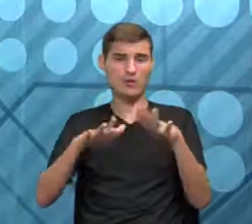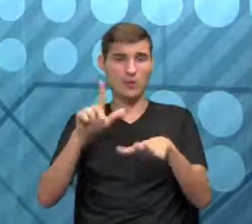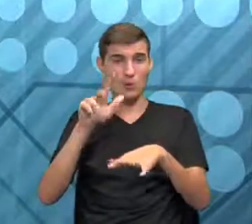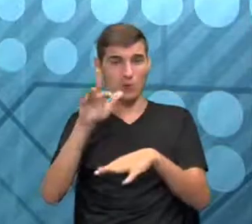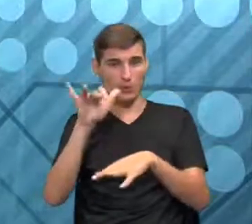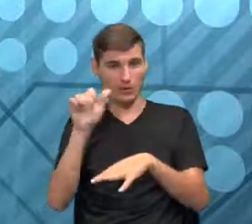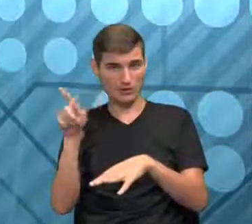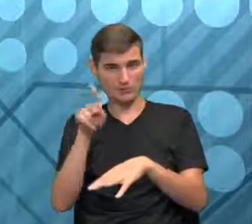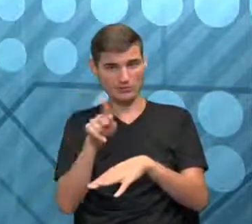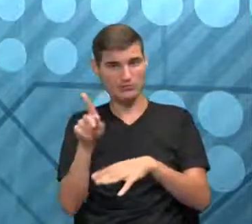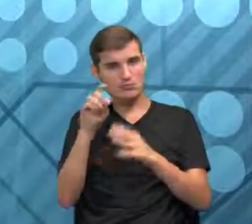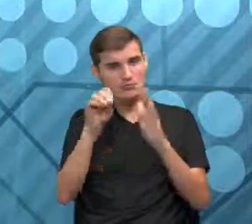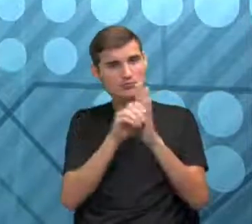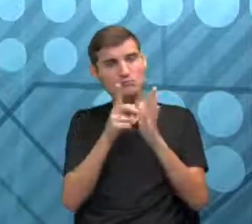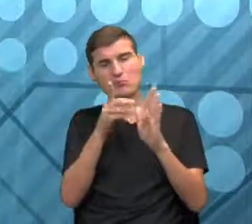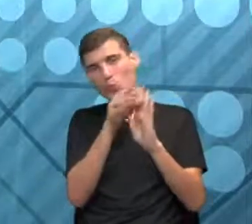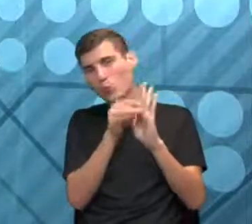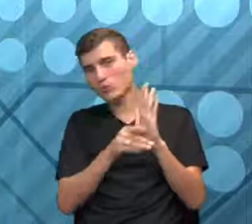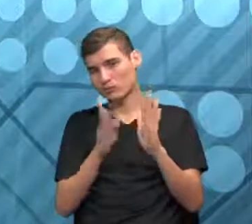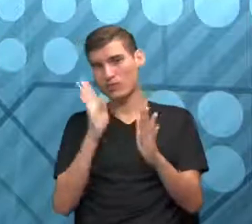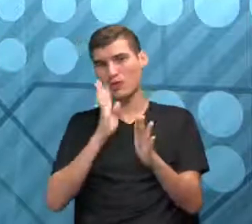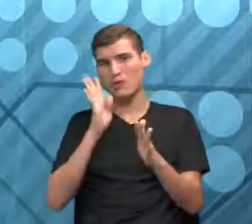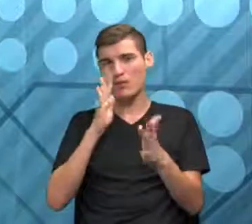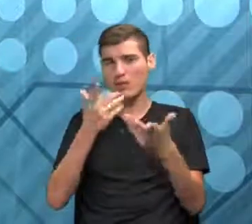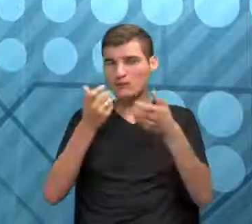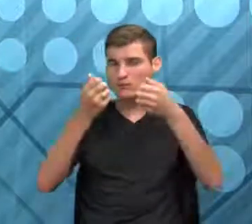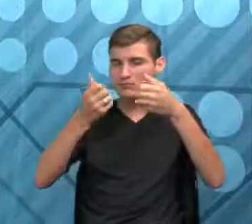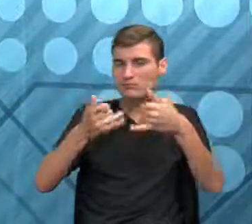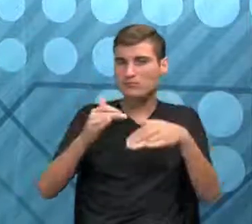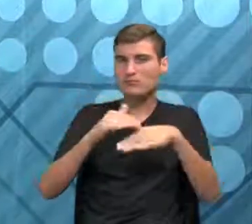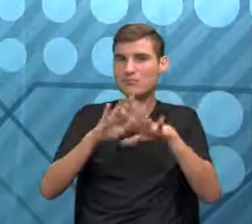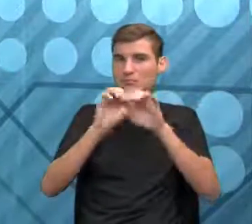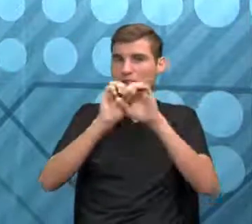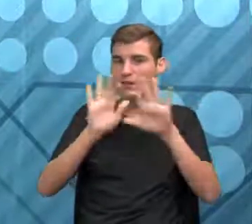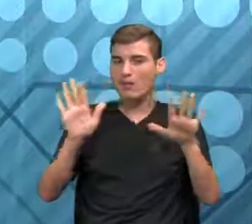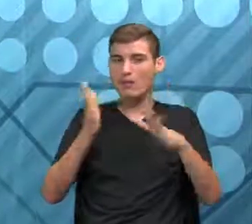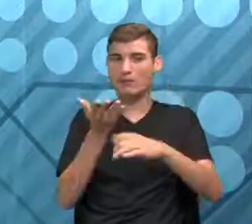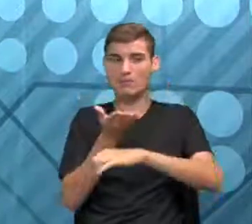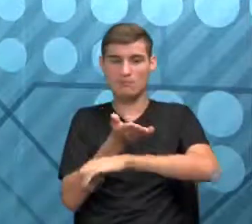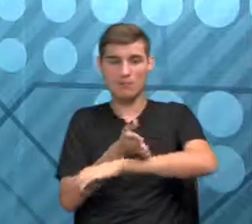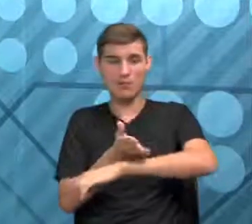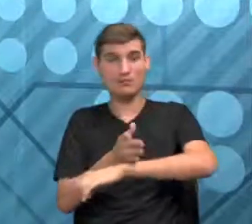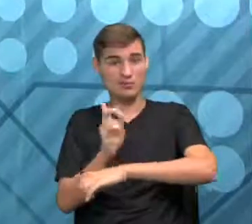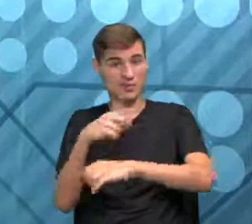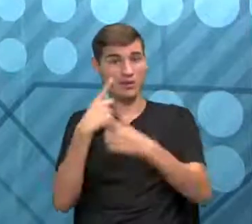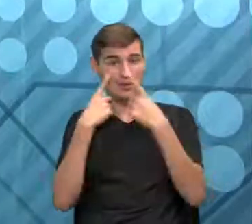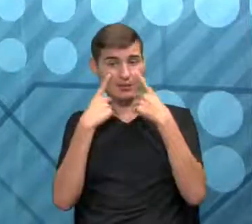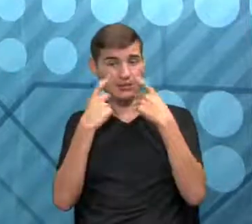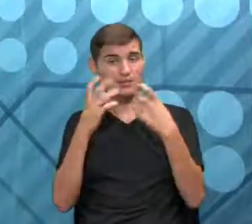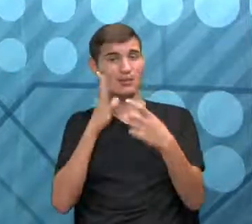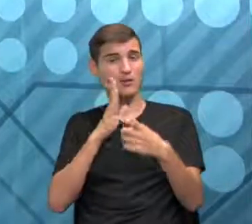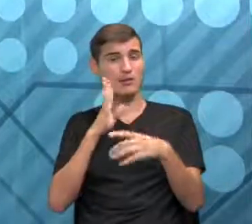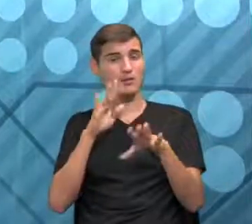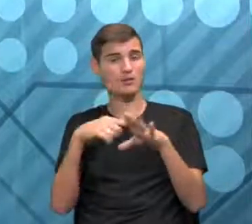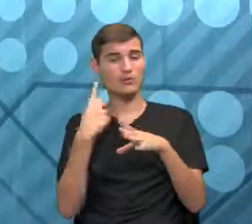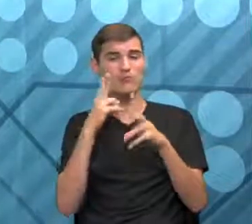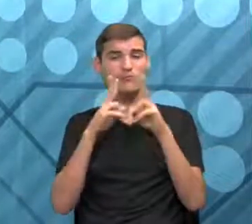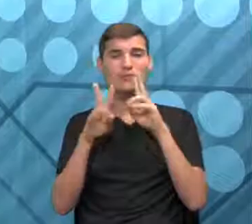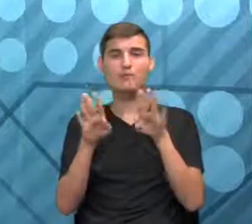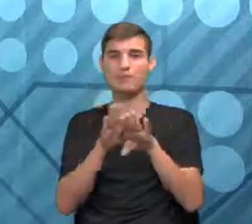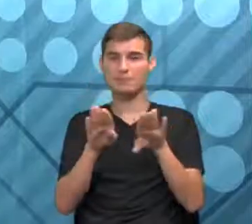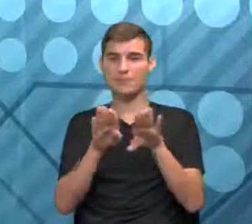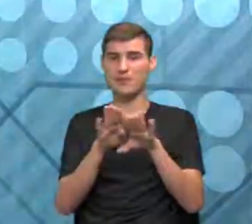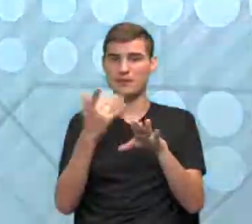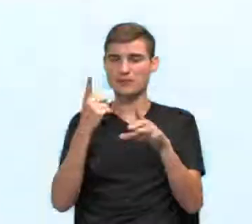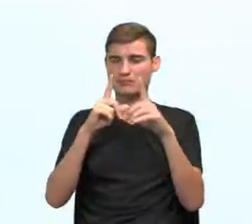que explica um conteúdo de uma maneira diferente, maneira mais um pouco mais prática, e é interessante então dar uma olhada no nosso Padlet. Observando